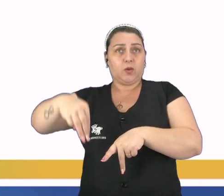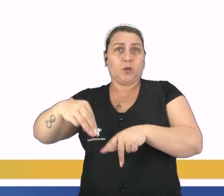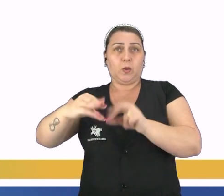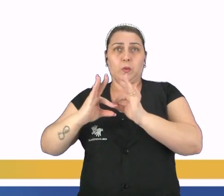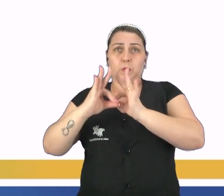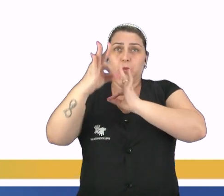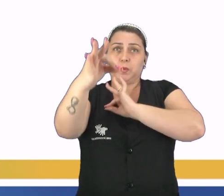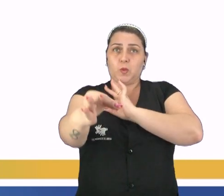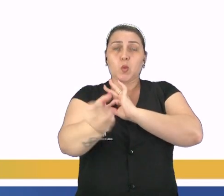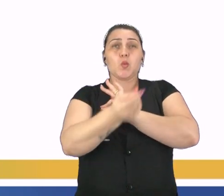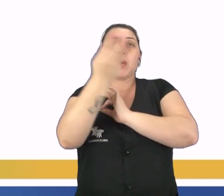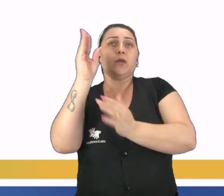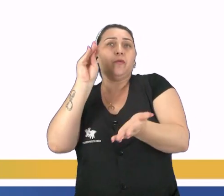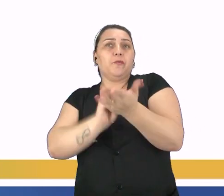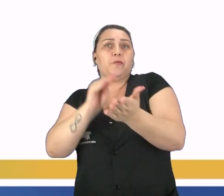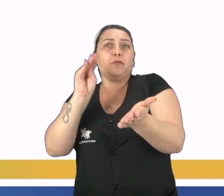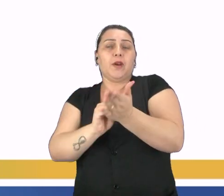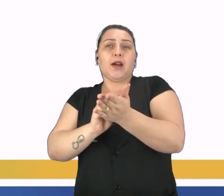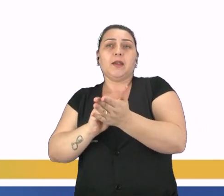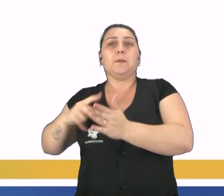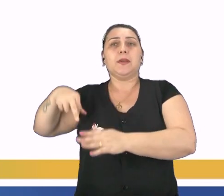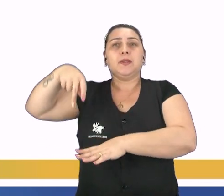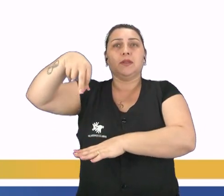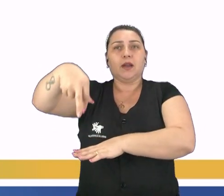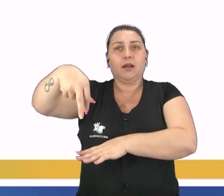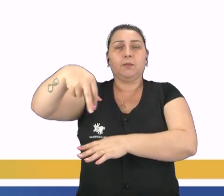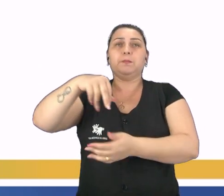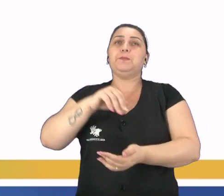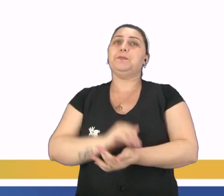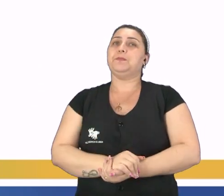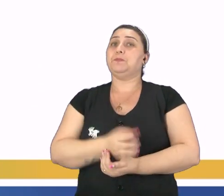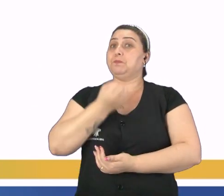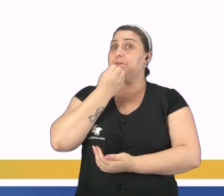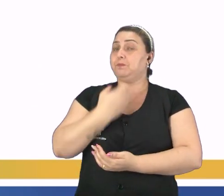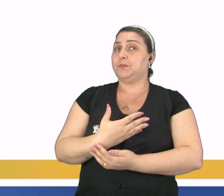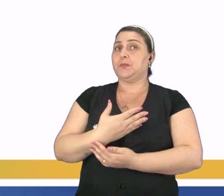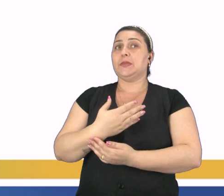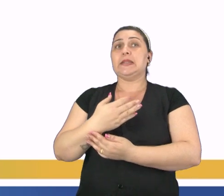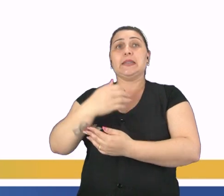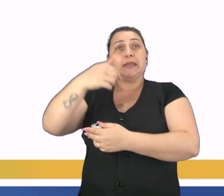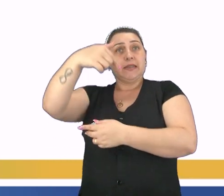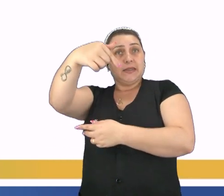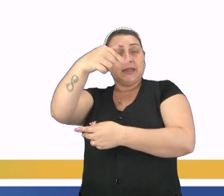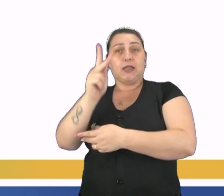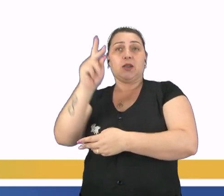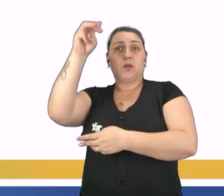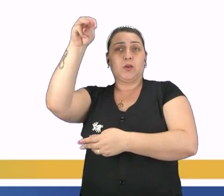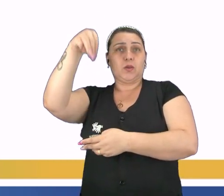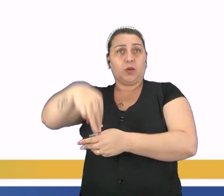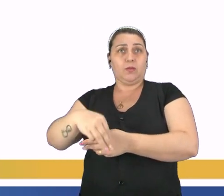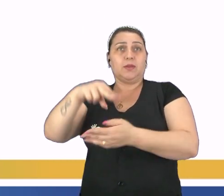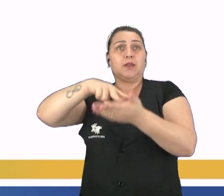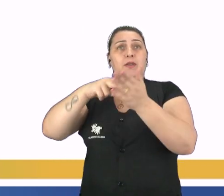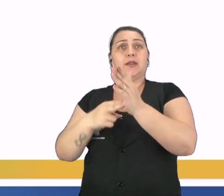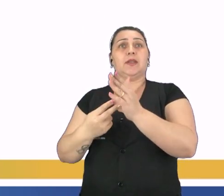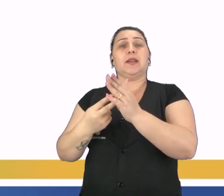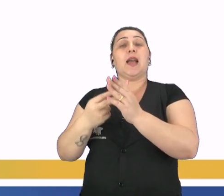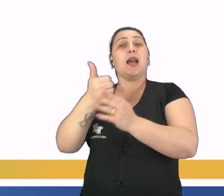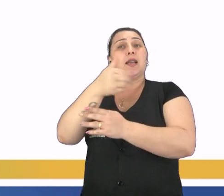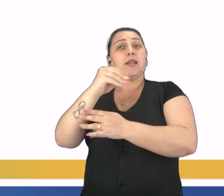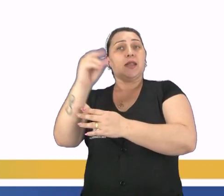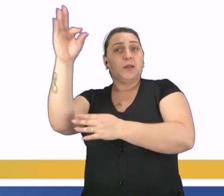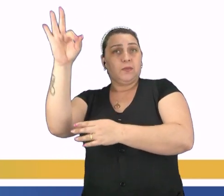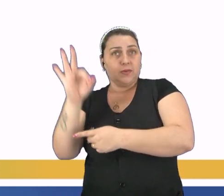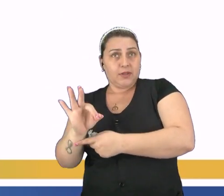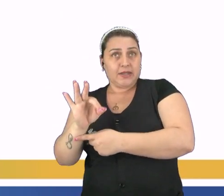de extensão, quanto falta ser percorrido? Bom, 7 km equivale a quanto? A